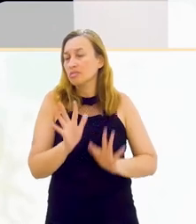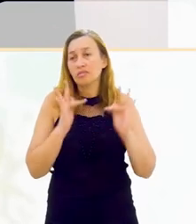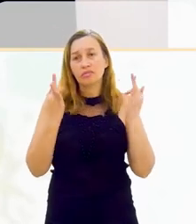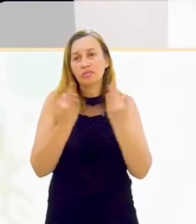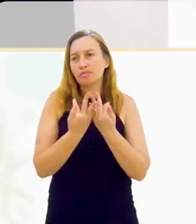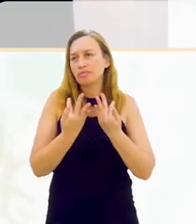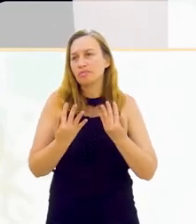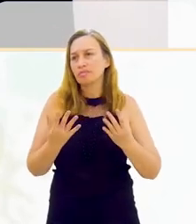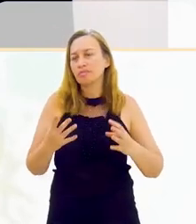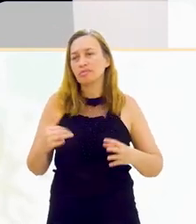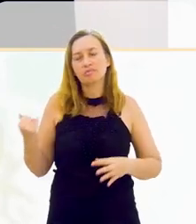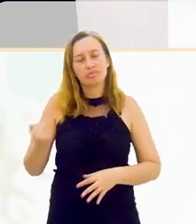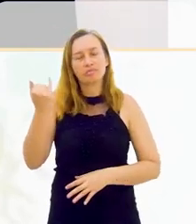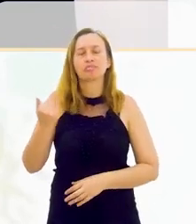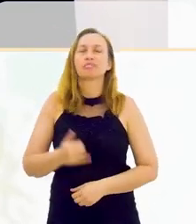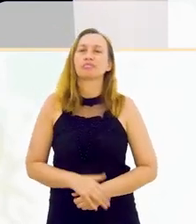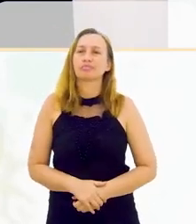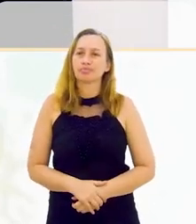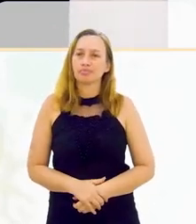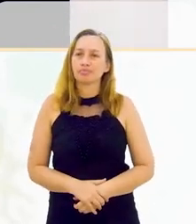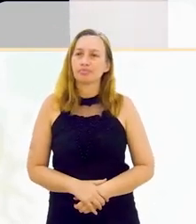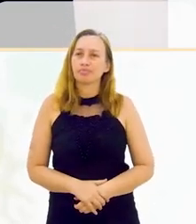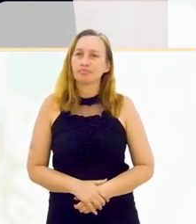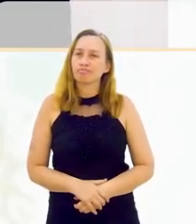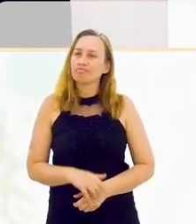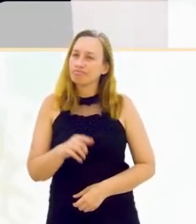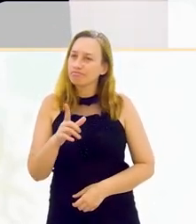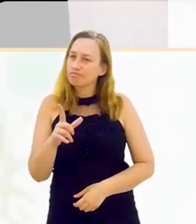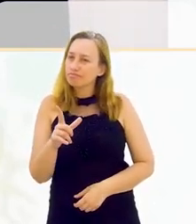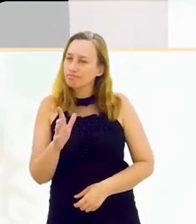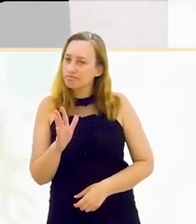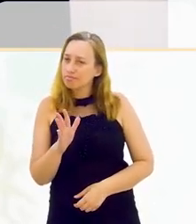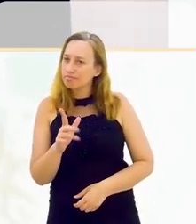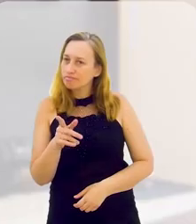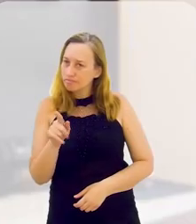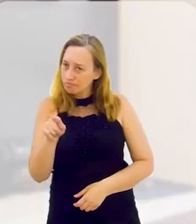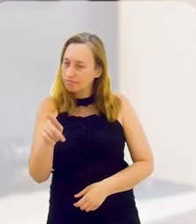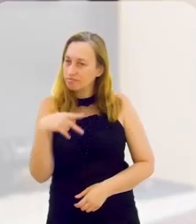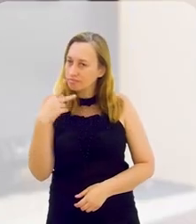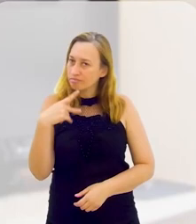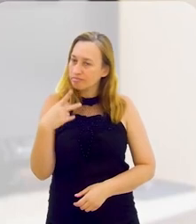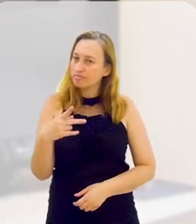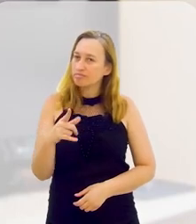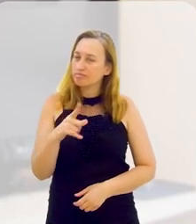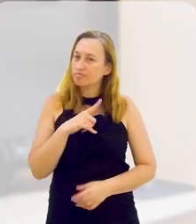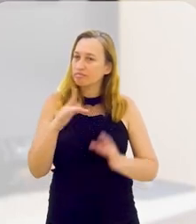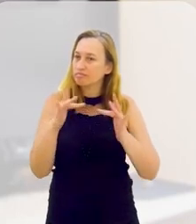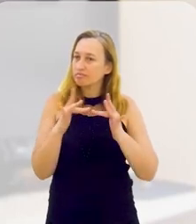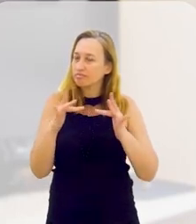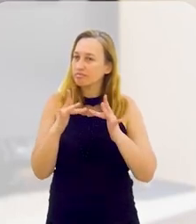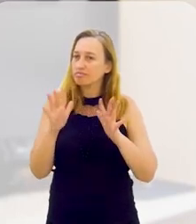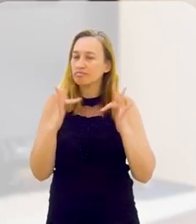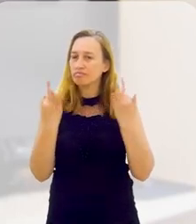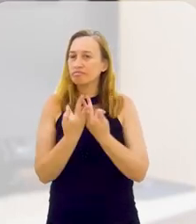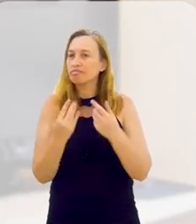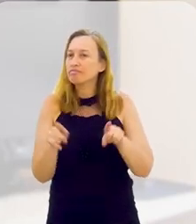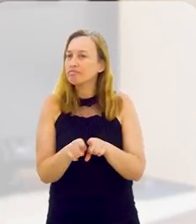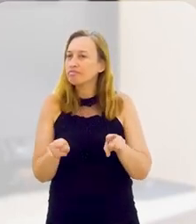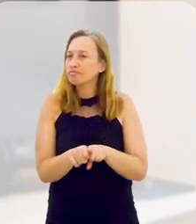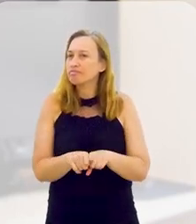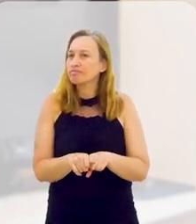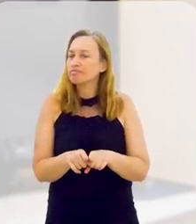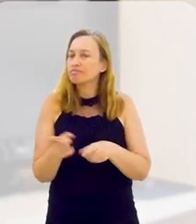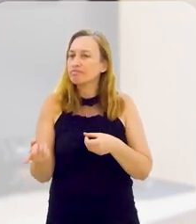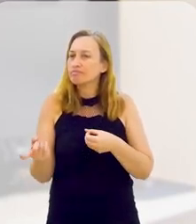algum momento. Então, a família é importantíssima. Você já teve, você que está falando aí que tem contato